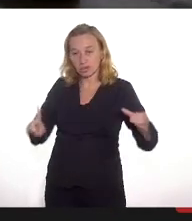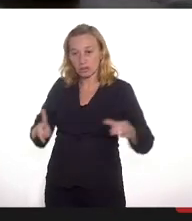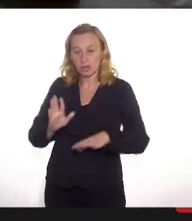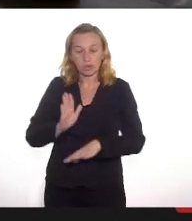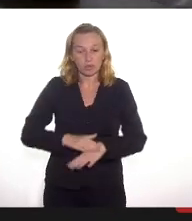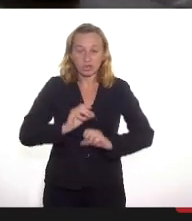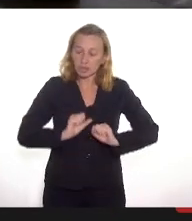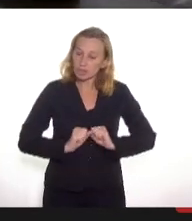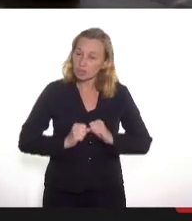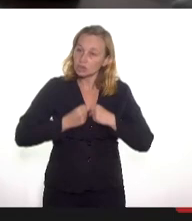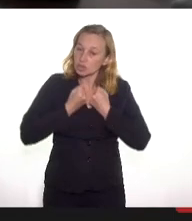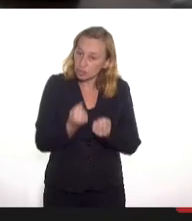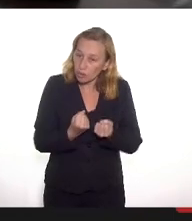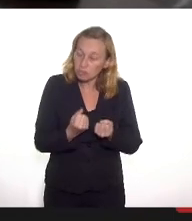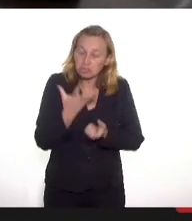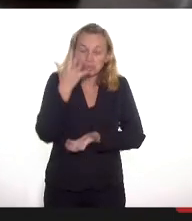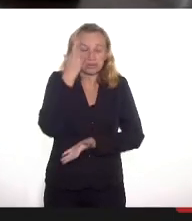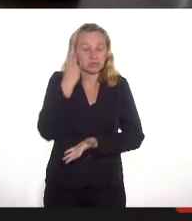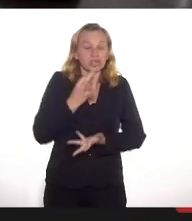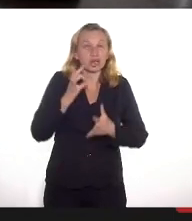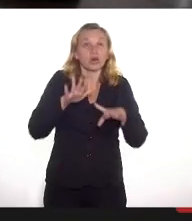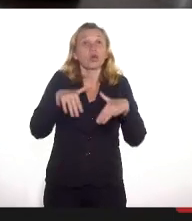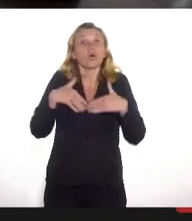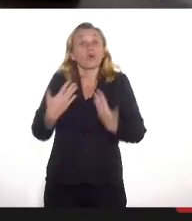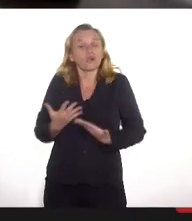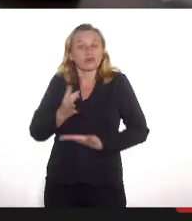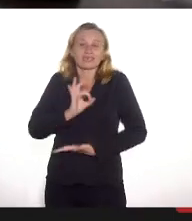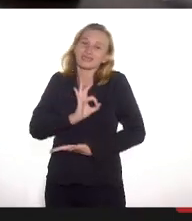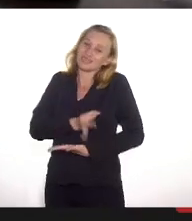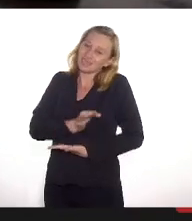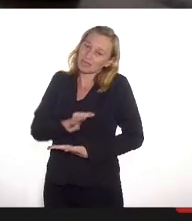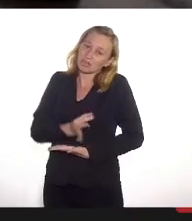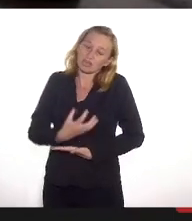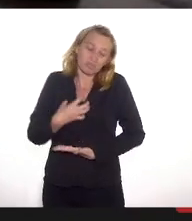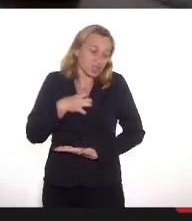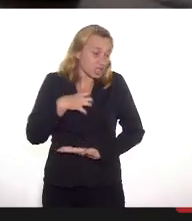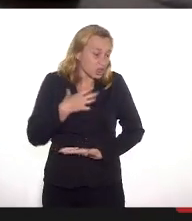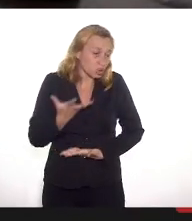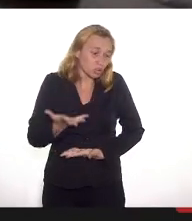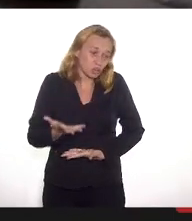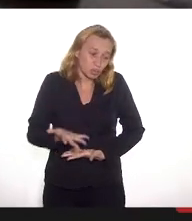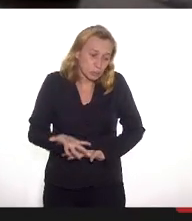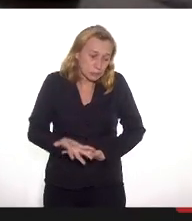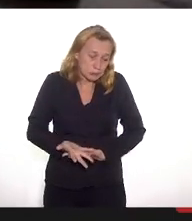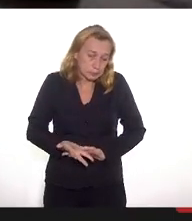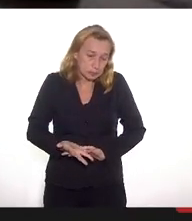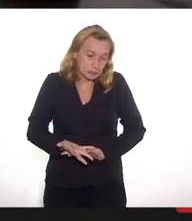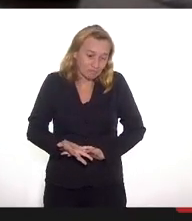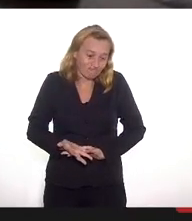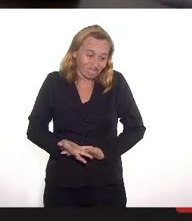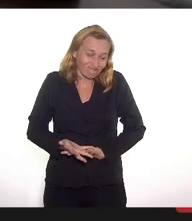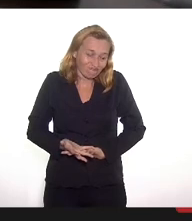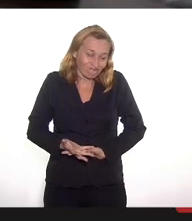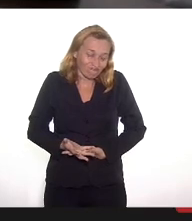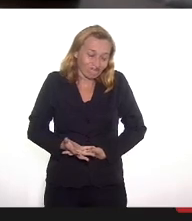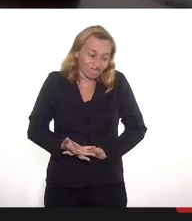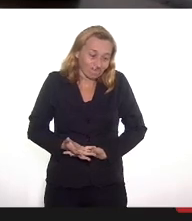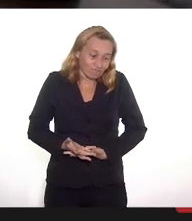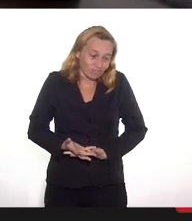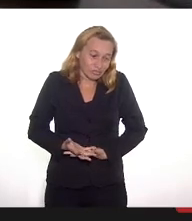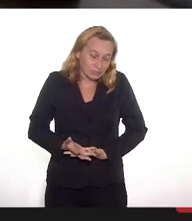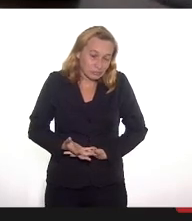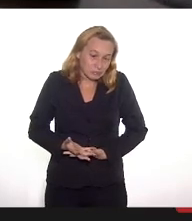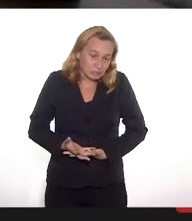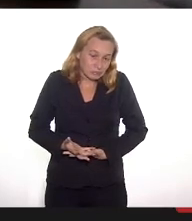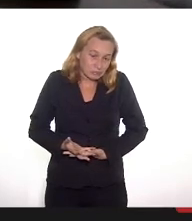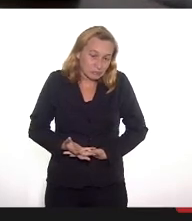passa um poço eu não sei quais Sinceramente eu me sinto O que é impotente pelo seu da